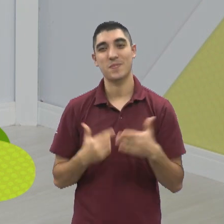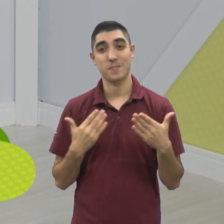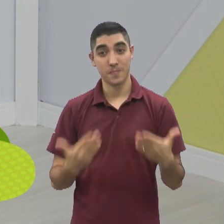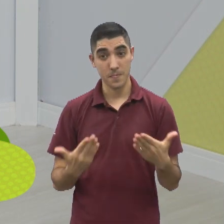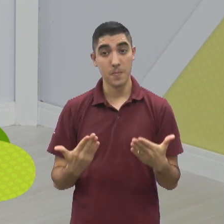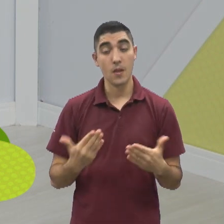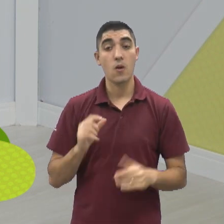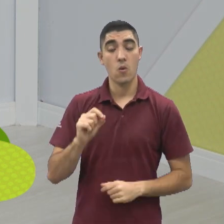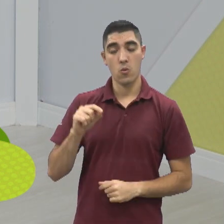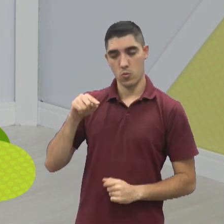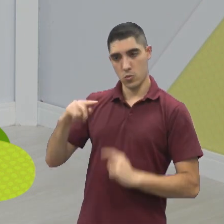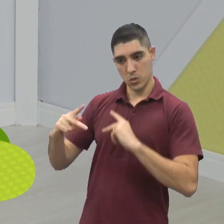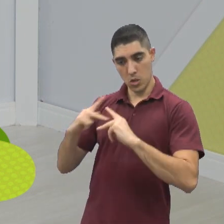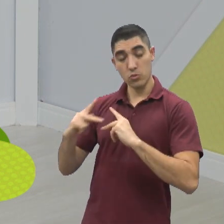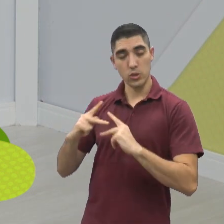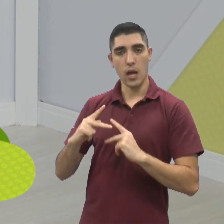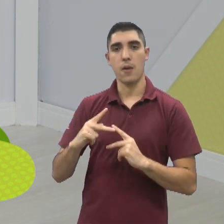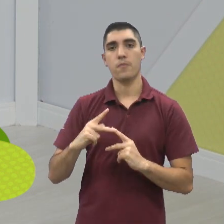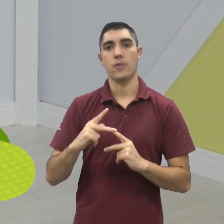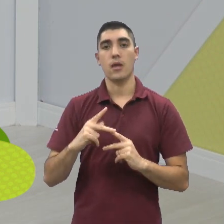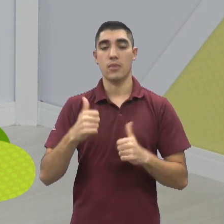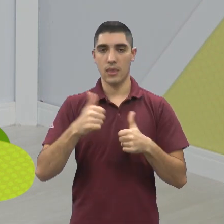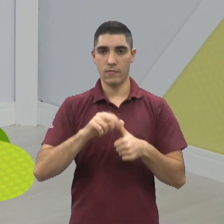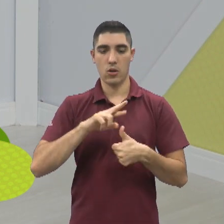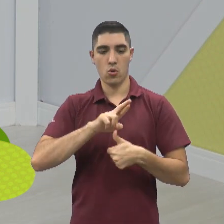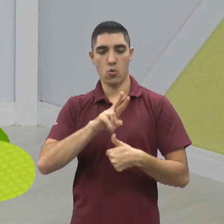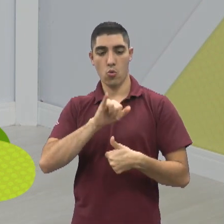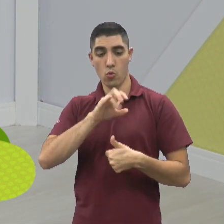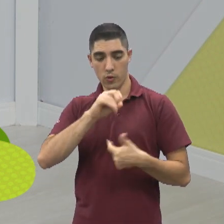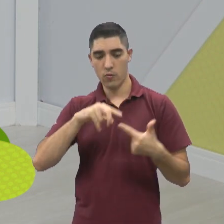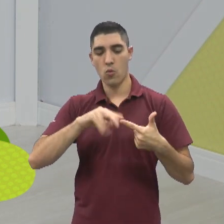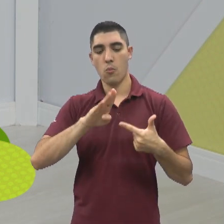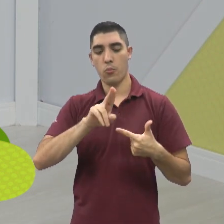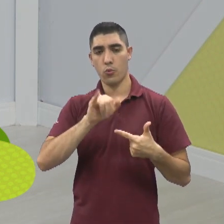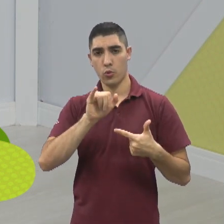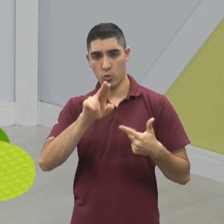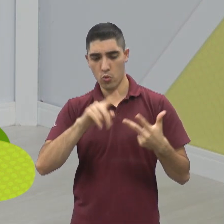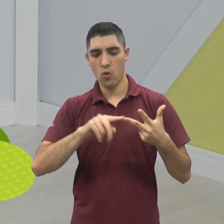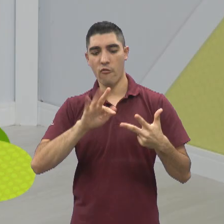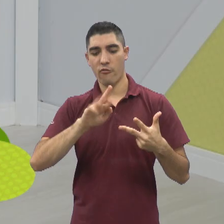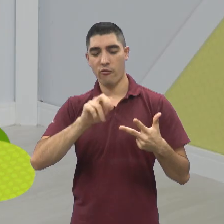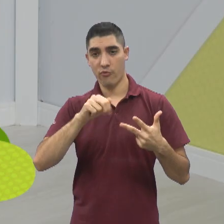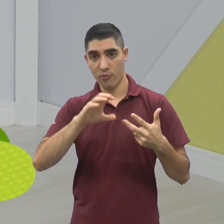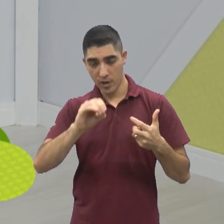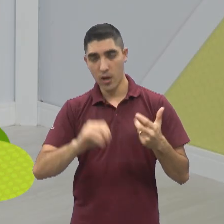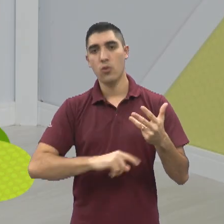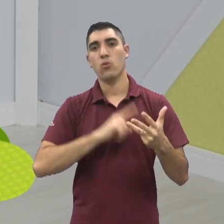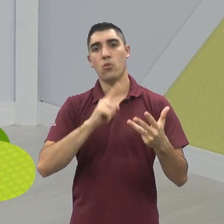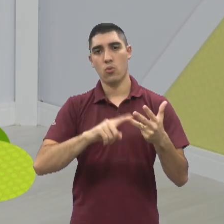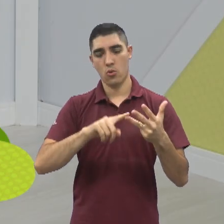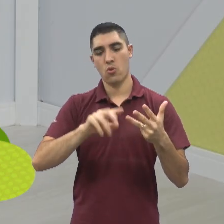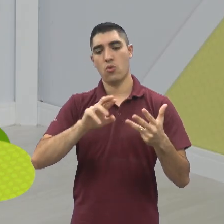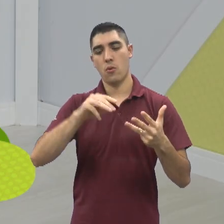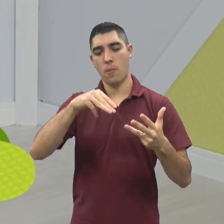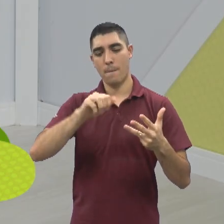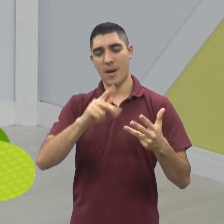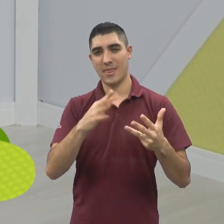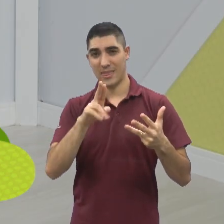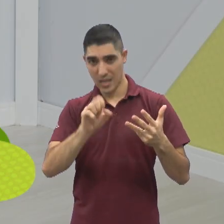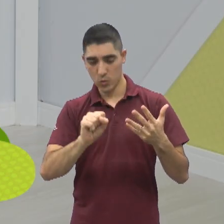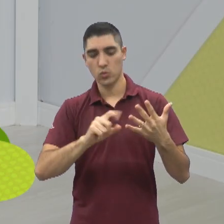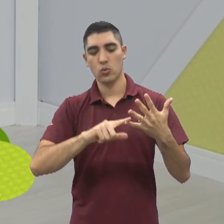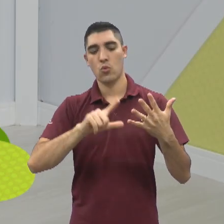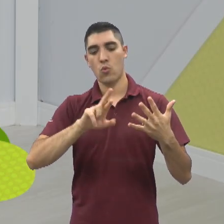José entrou em quadra com o seguinte quinteto, com o Ruivo Matheus Buiú, o Franco Vieta, Douglas dos Santos e o Renato Carbonari. Entraram durante o jogo o